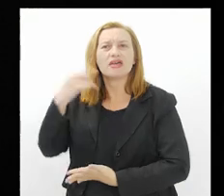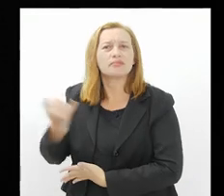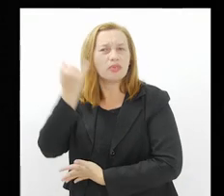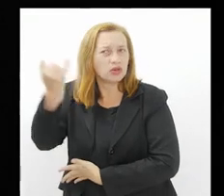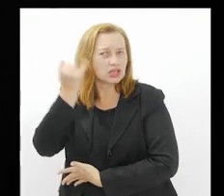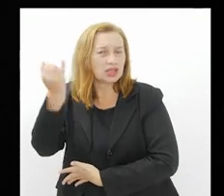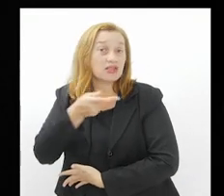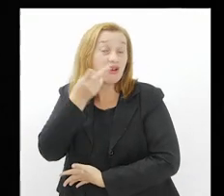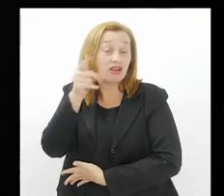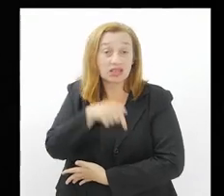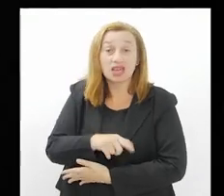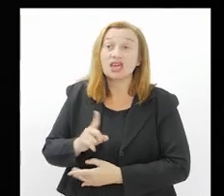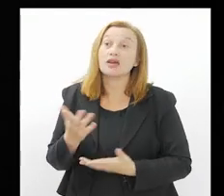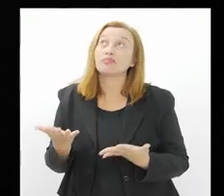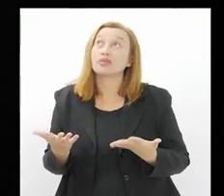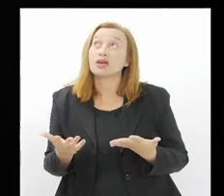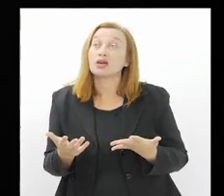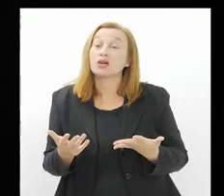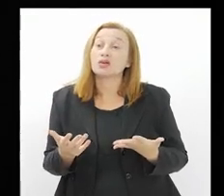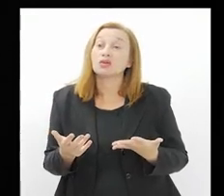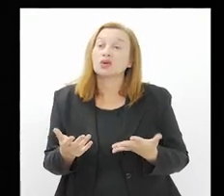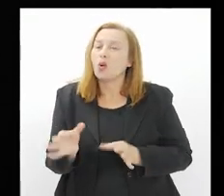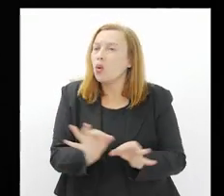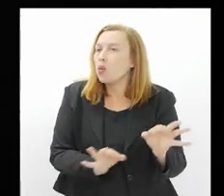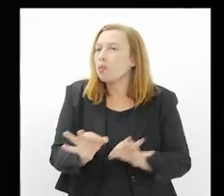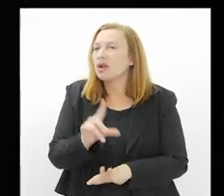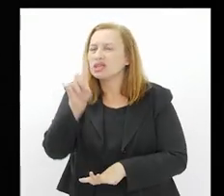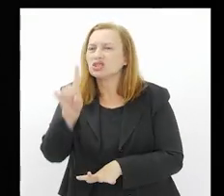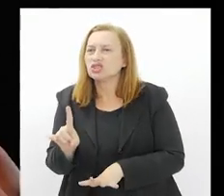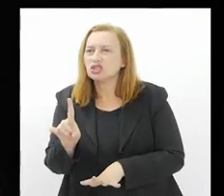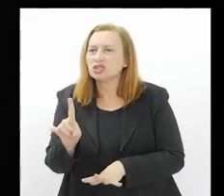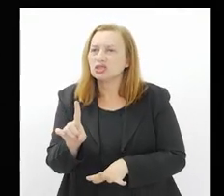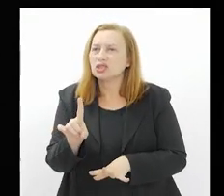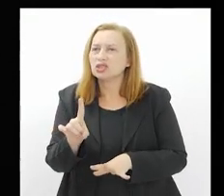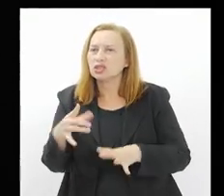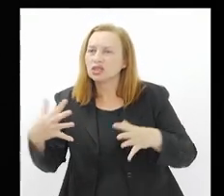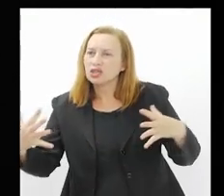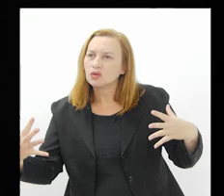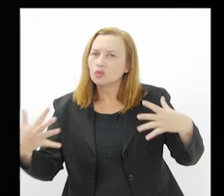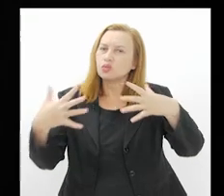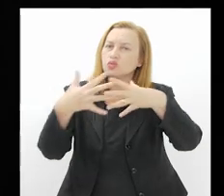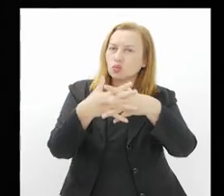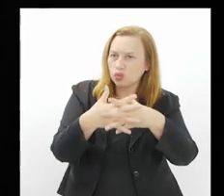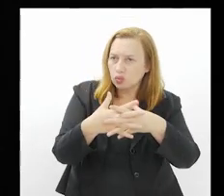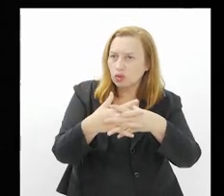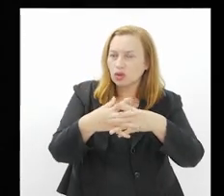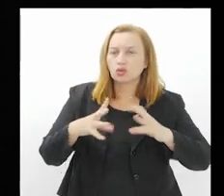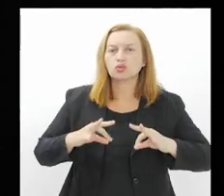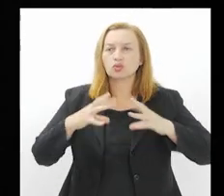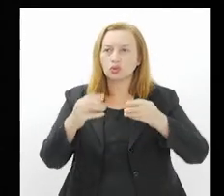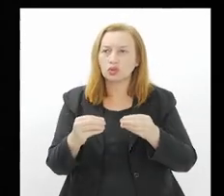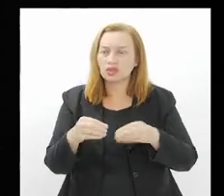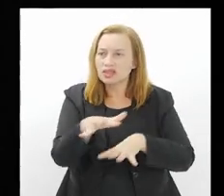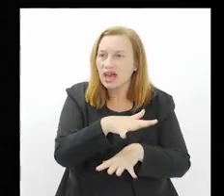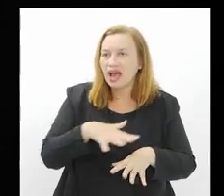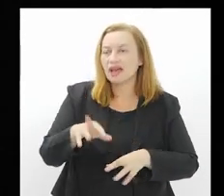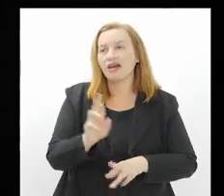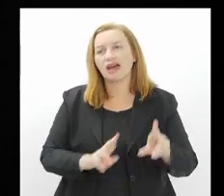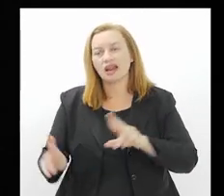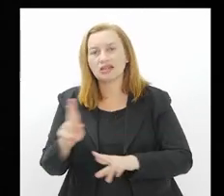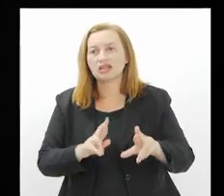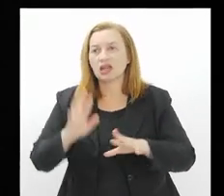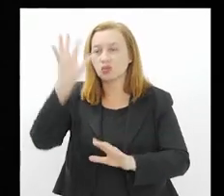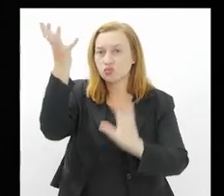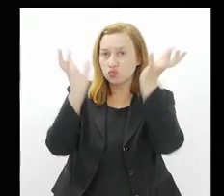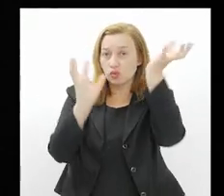acho que algo importante a ser ressaltado aqui é que o plano diretor, ele englobe esses aspectos relacionados